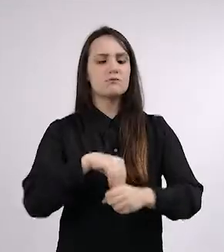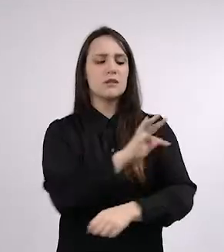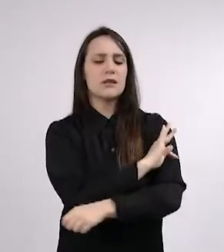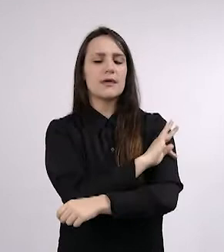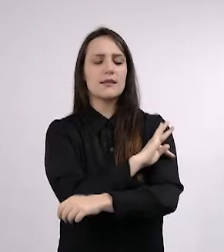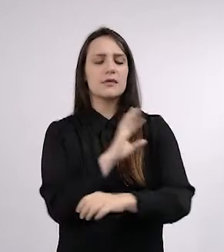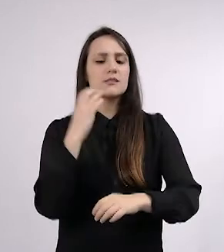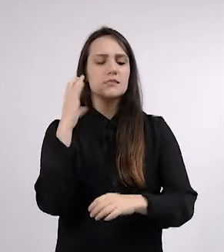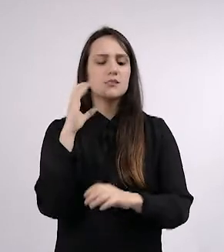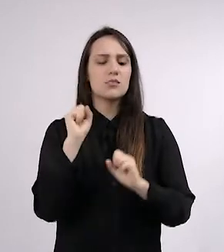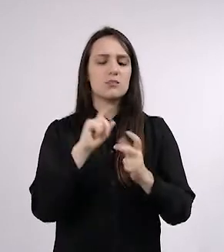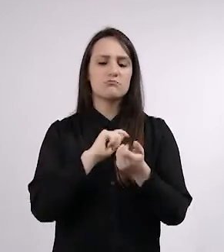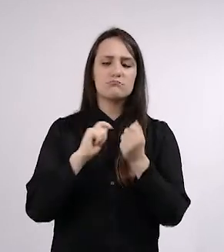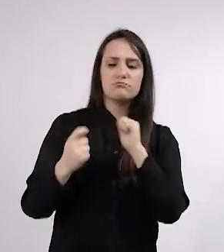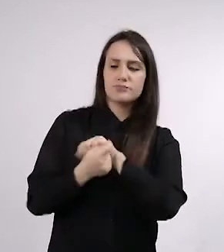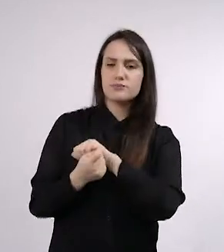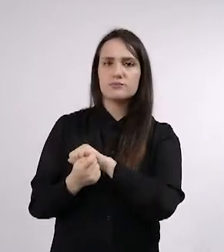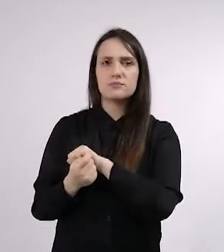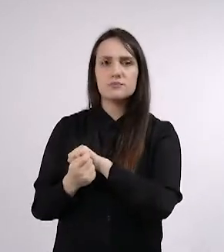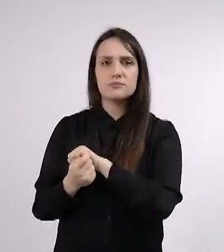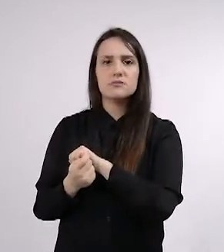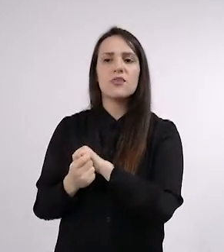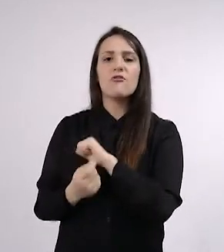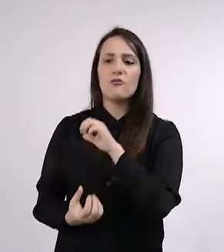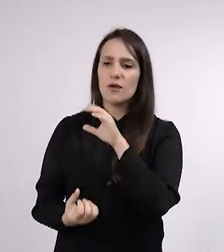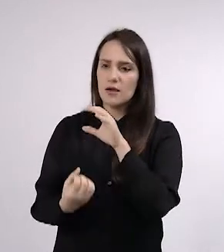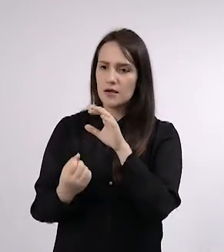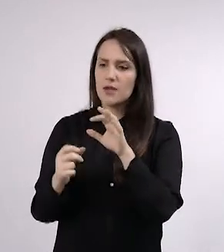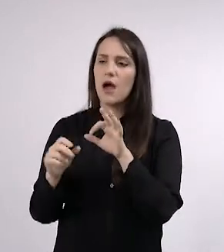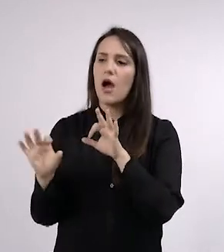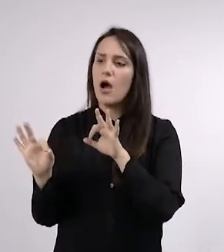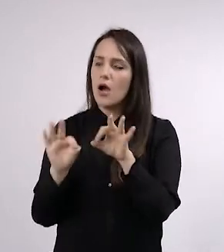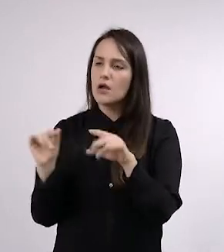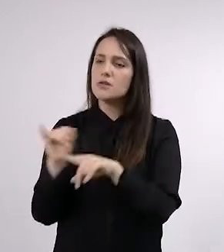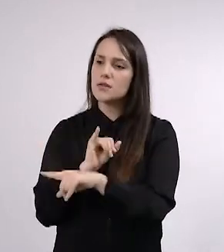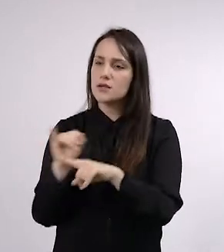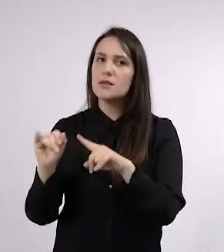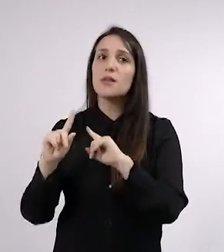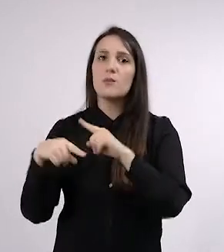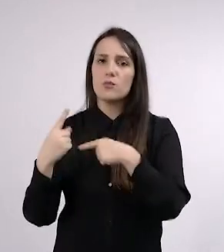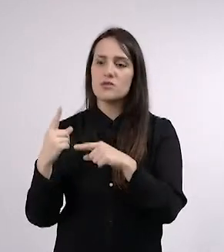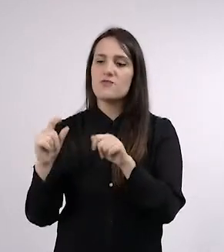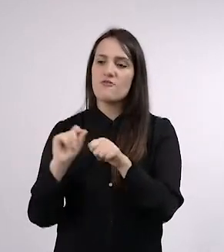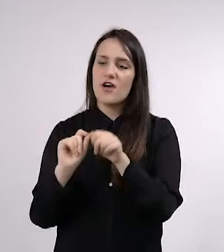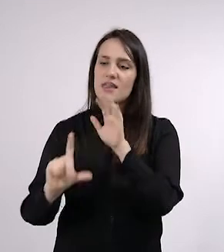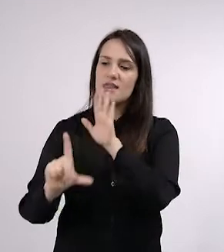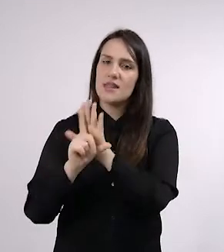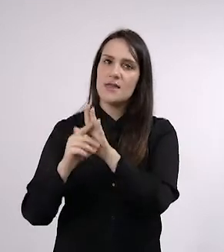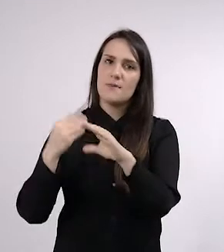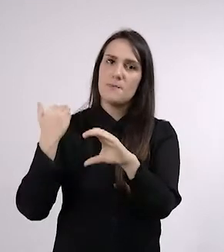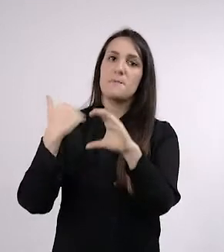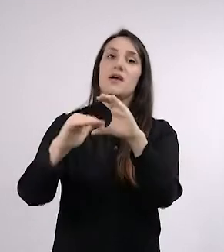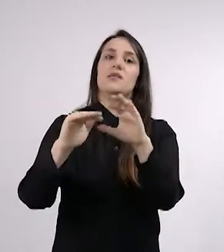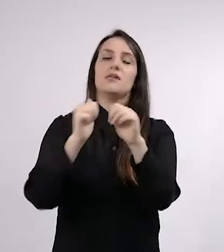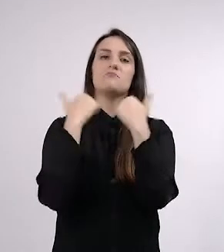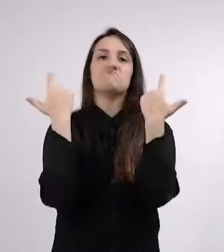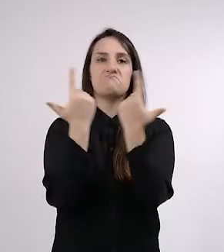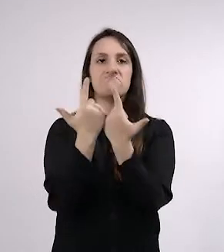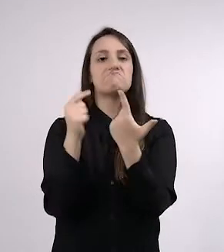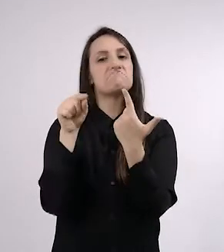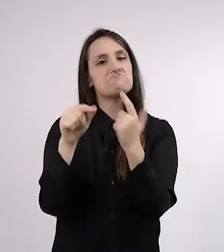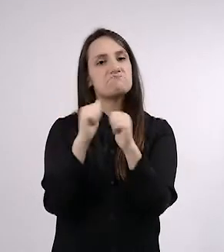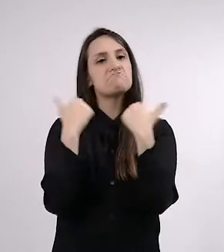é estruturante, encaminha para a Assembleia, que tem tido a maturidade, a grandeza de fazer uma discussão muito